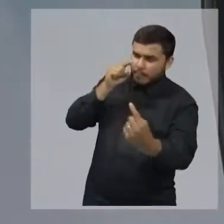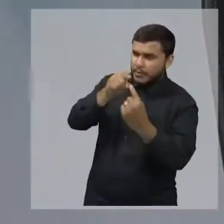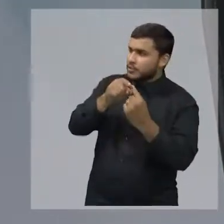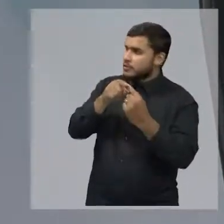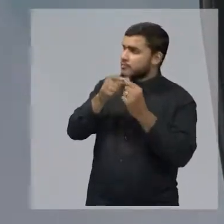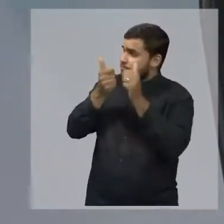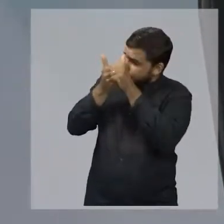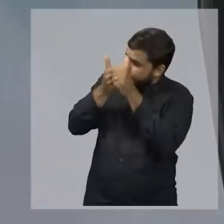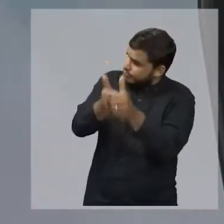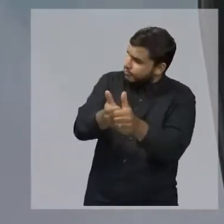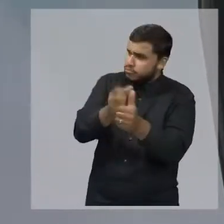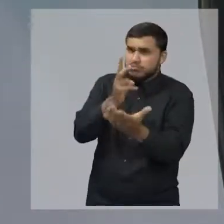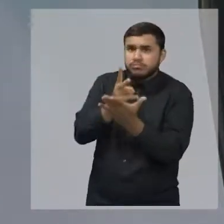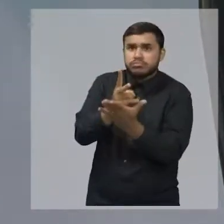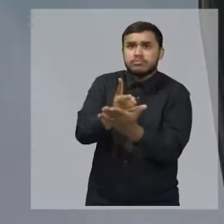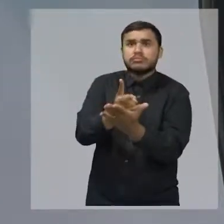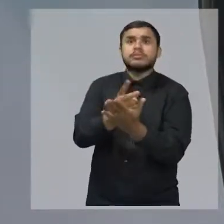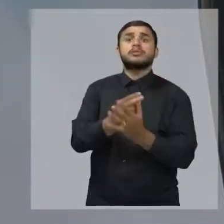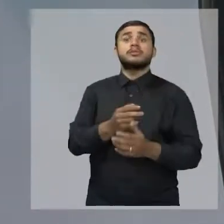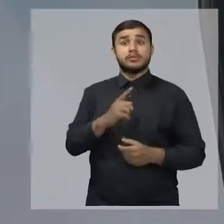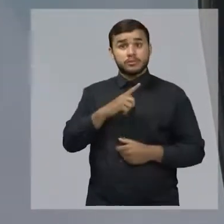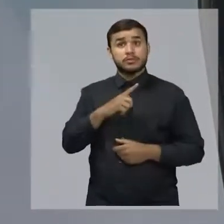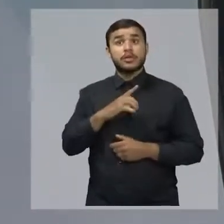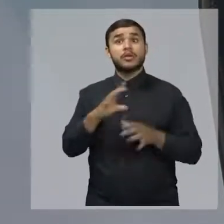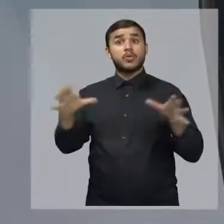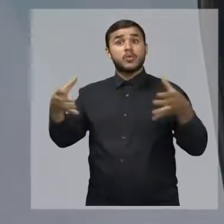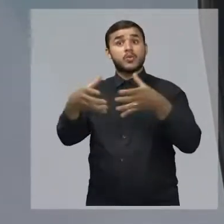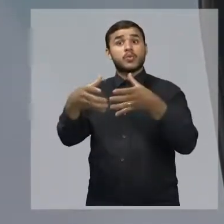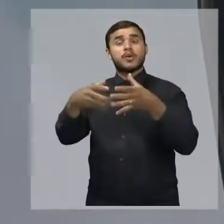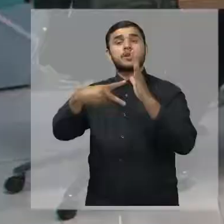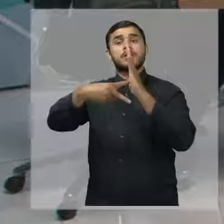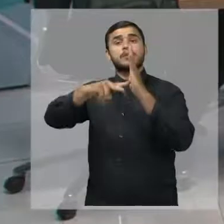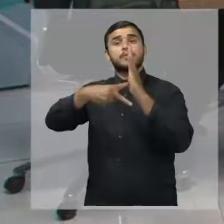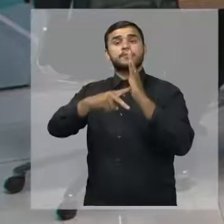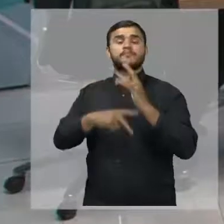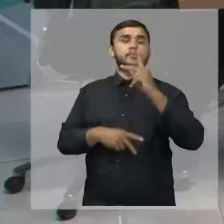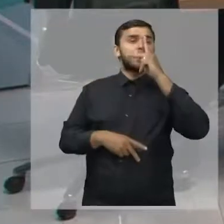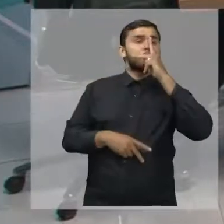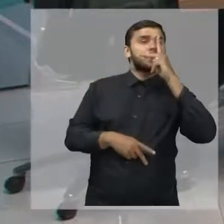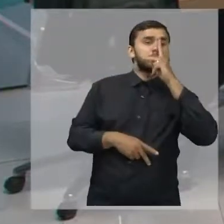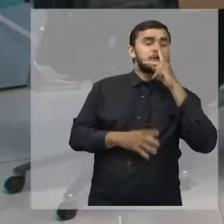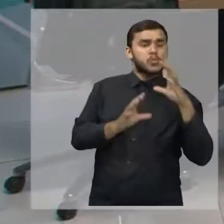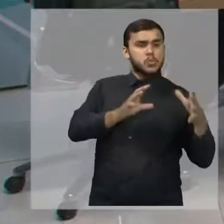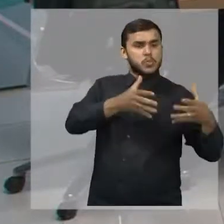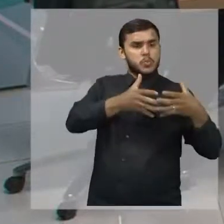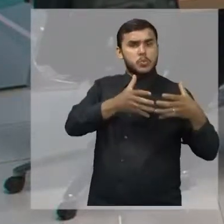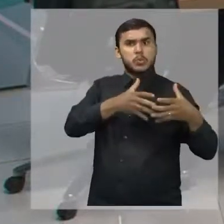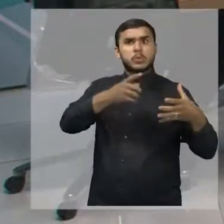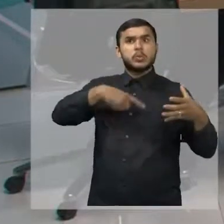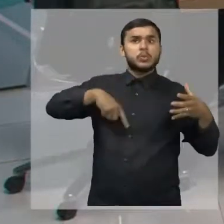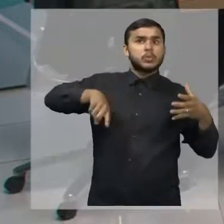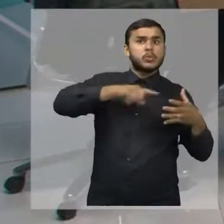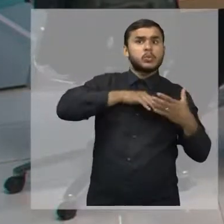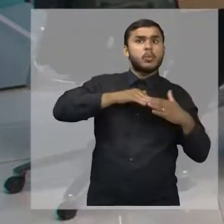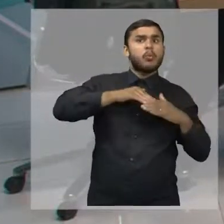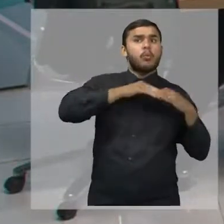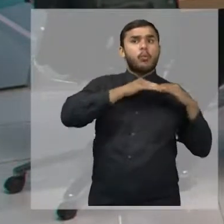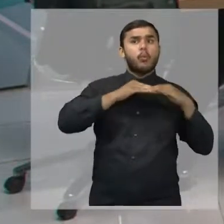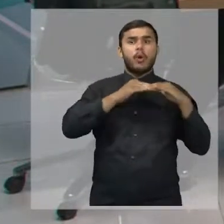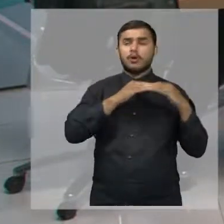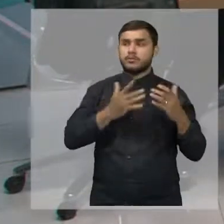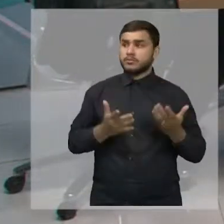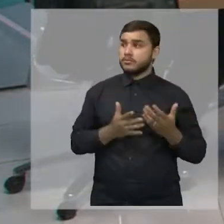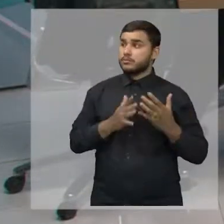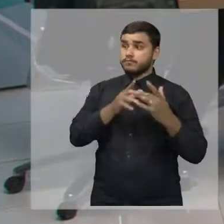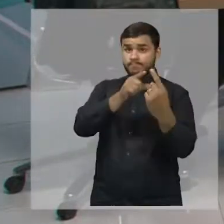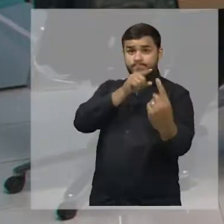que, inclusive, possibilitava os grandes sindicatos, os grandes partidos. Você tinha as bandeiras que poderiam ser unificadas em torno de um